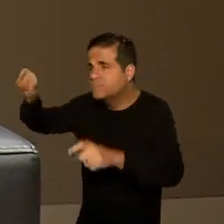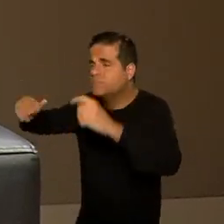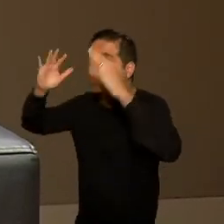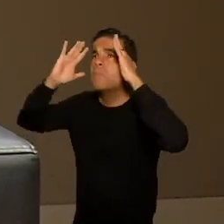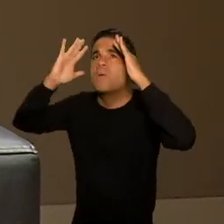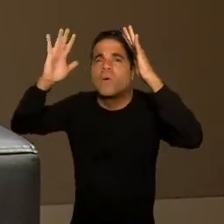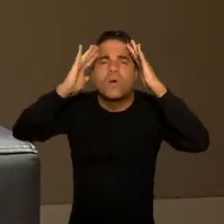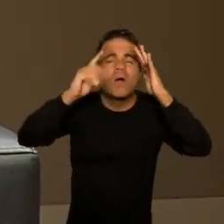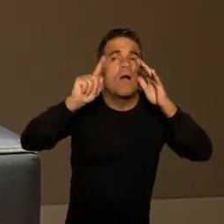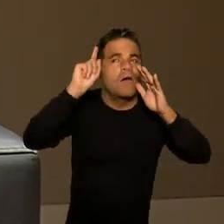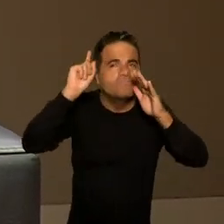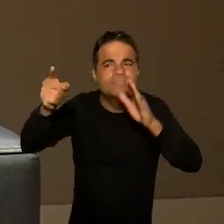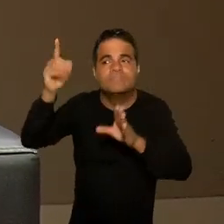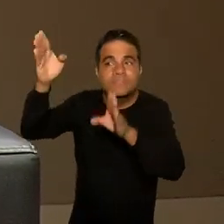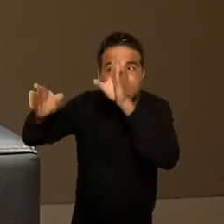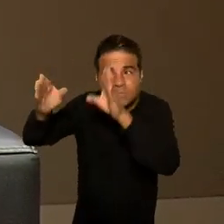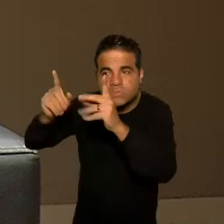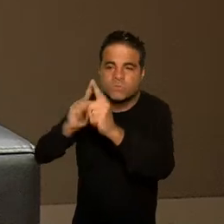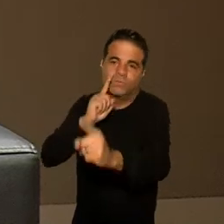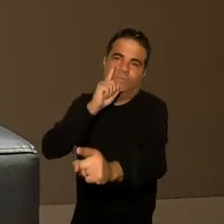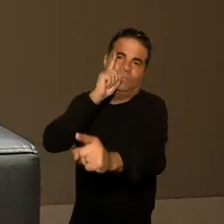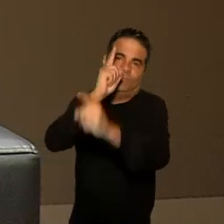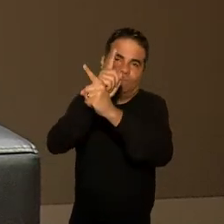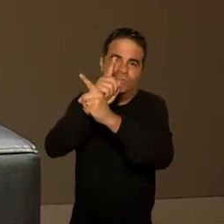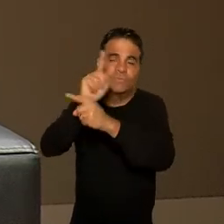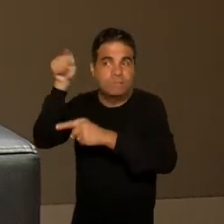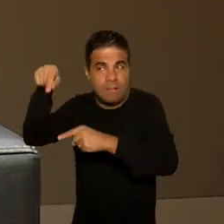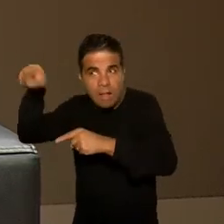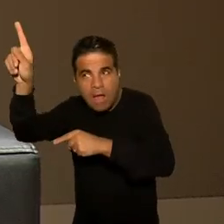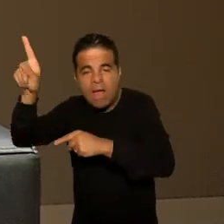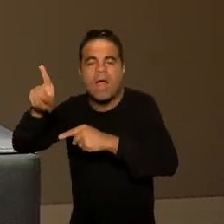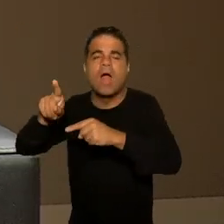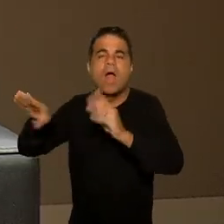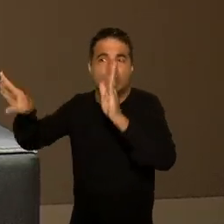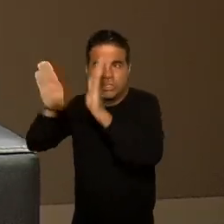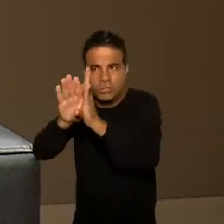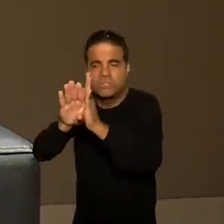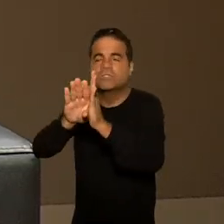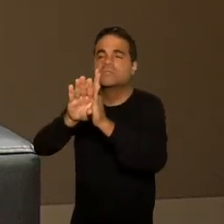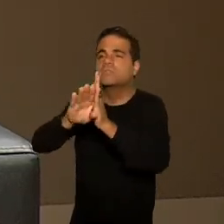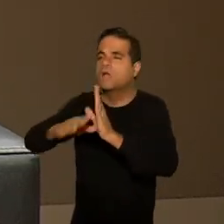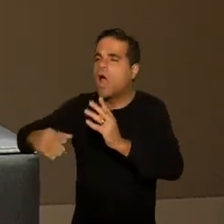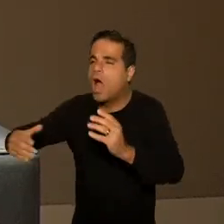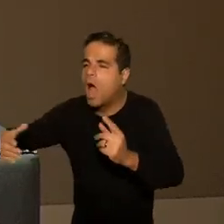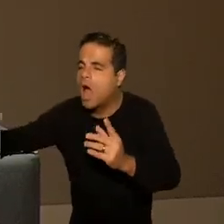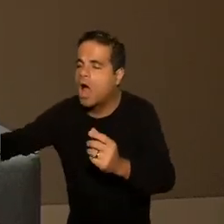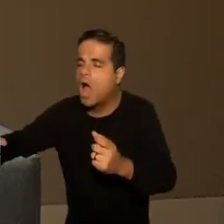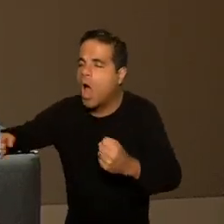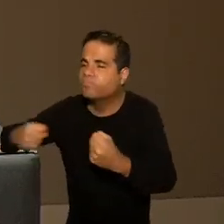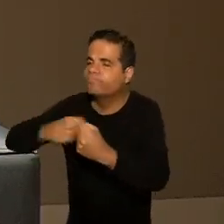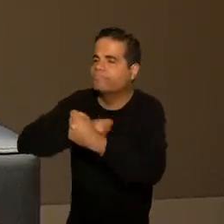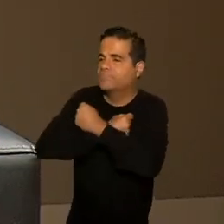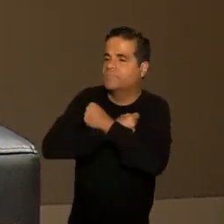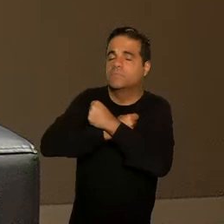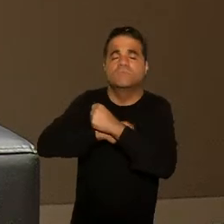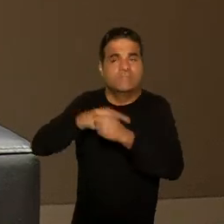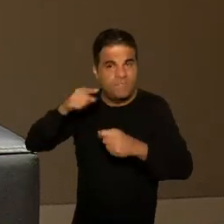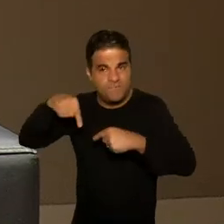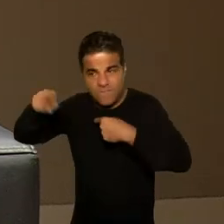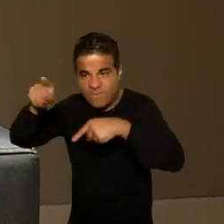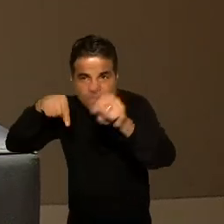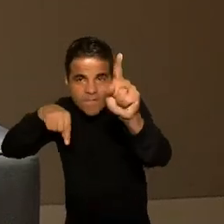é naquele momento do encontro né Desse dessa chegada desse acolhimento dessas pessoas que você